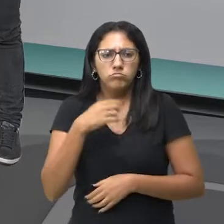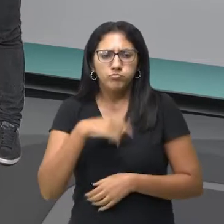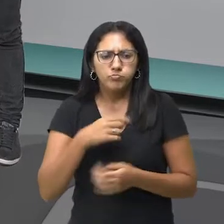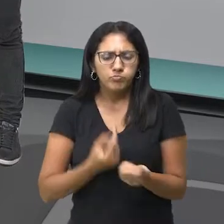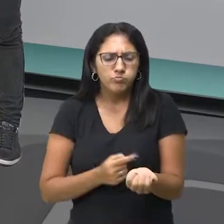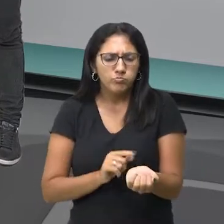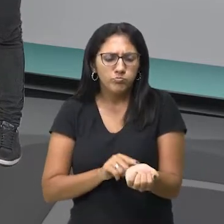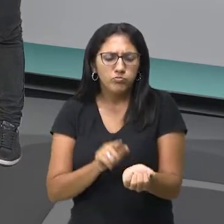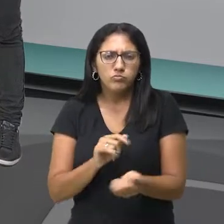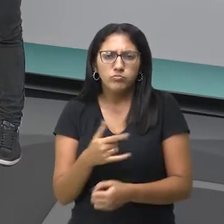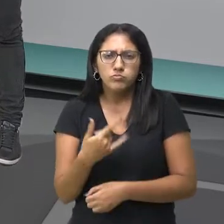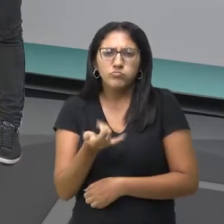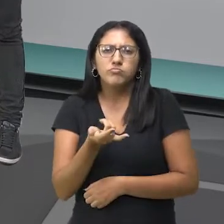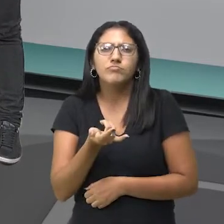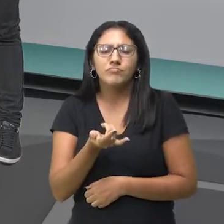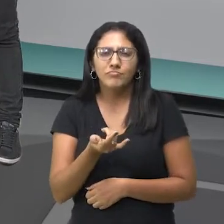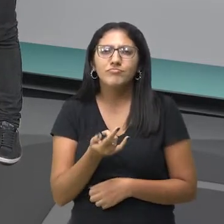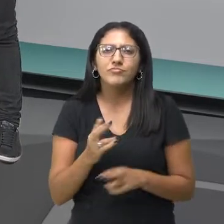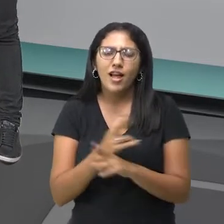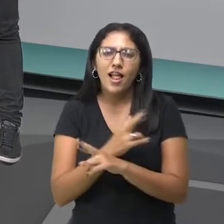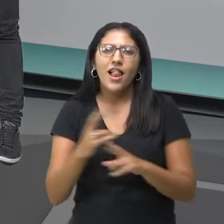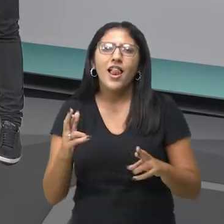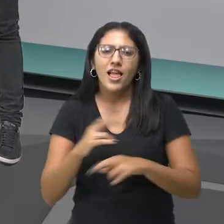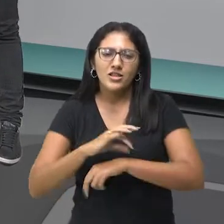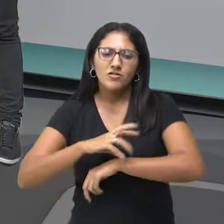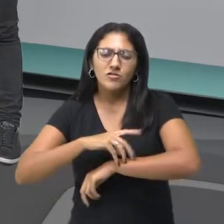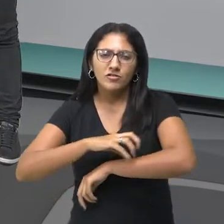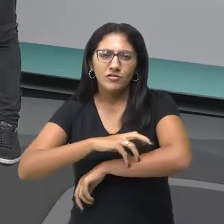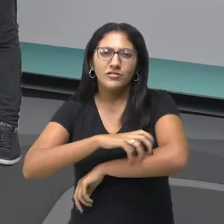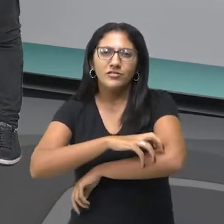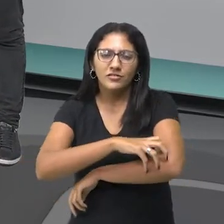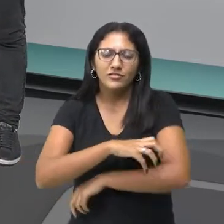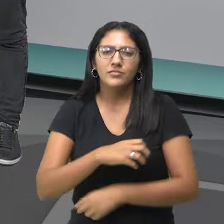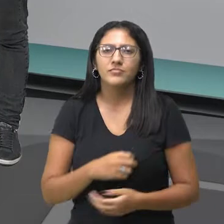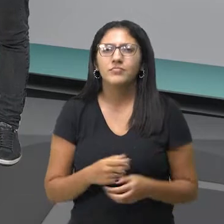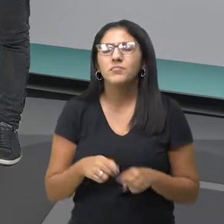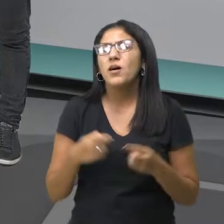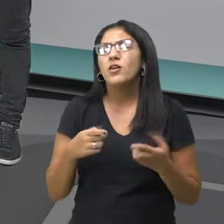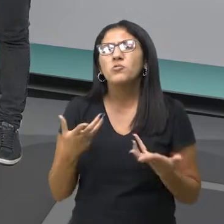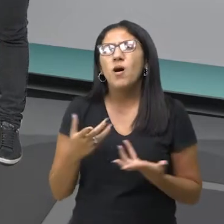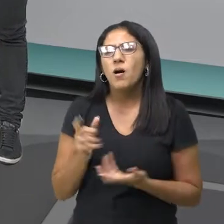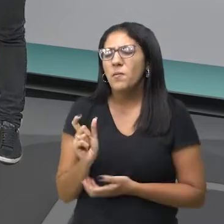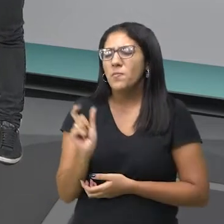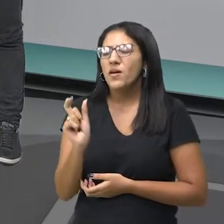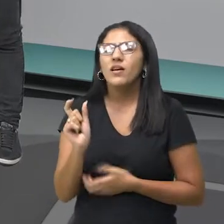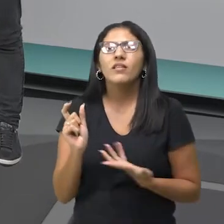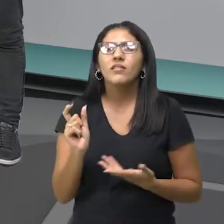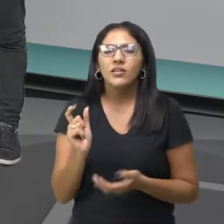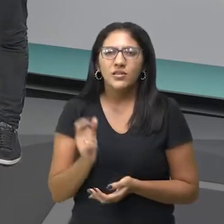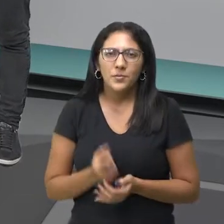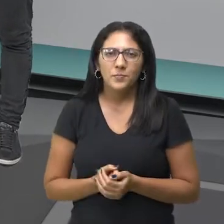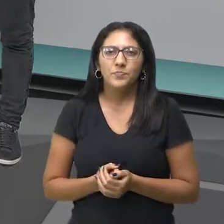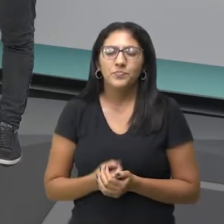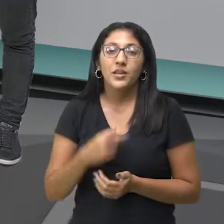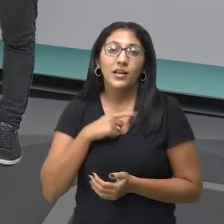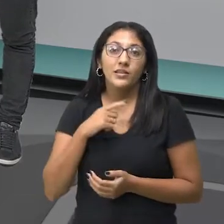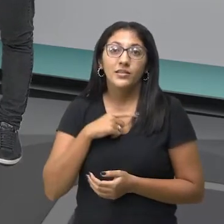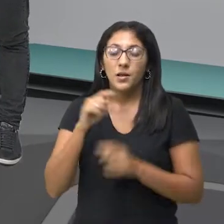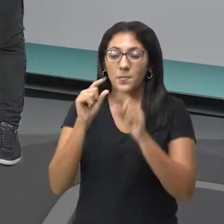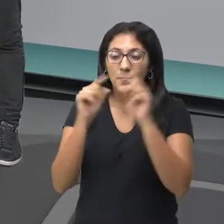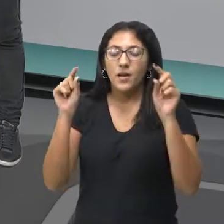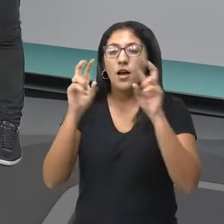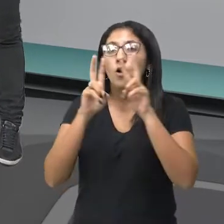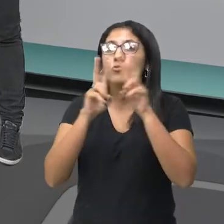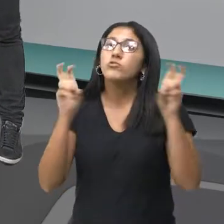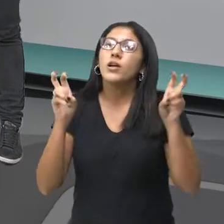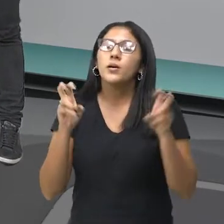um superpoder relacionado às habilidades das aranhas. Mas qual foi essa aranha? Certo? Então perceba que o nosso texto tem como título